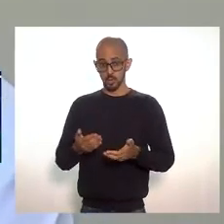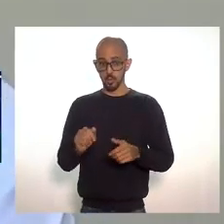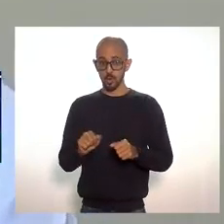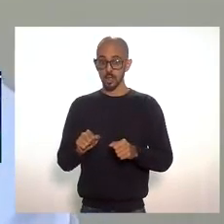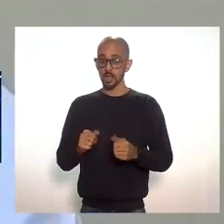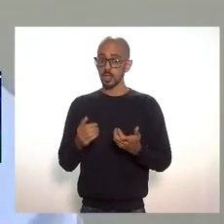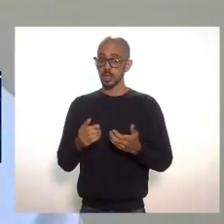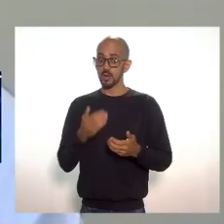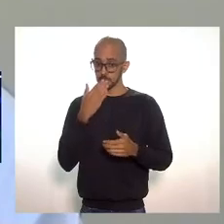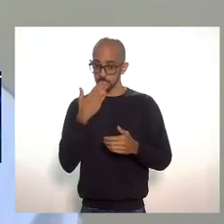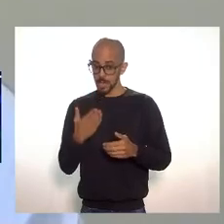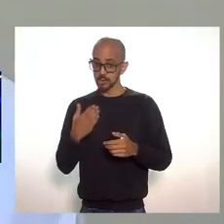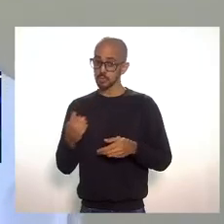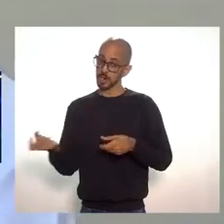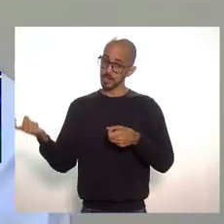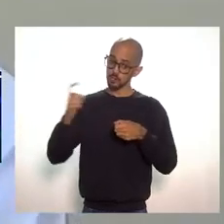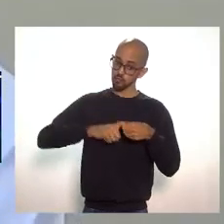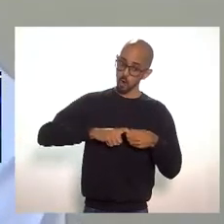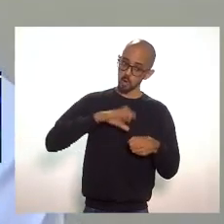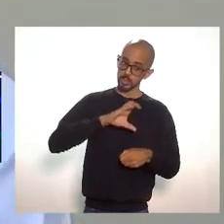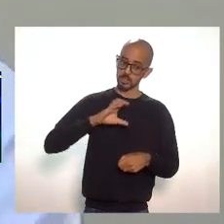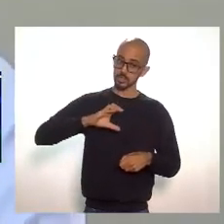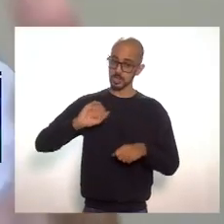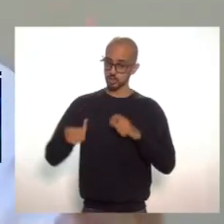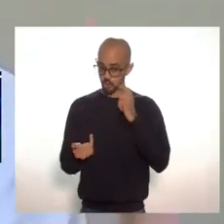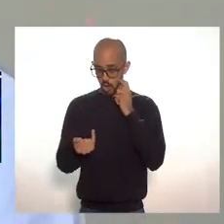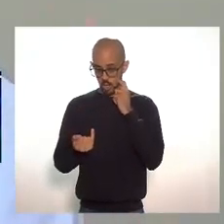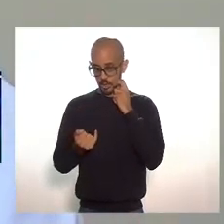que remeta a CCJ, que aí nós vamos fazer